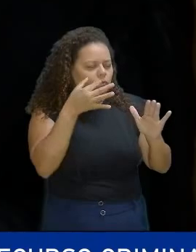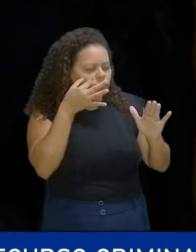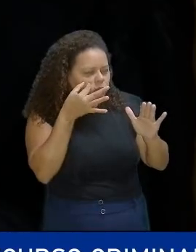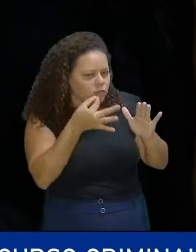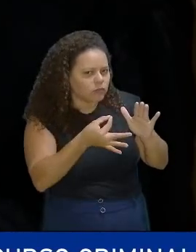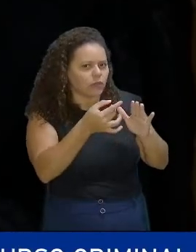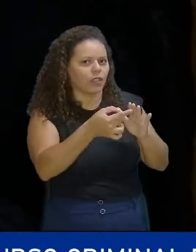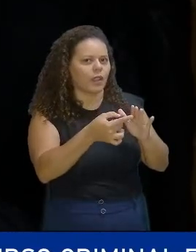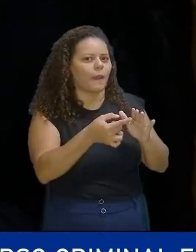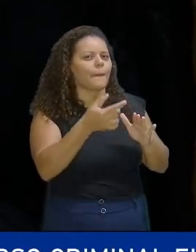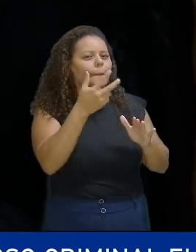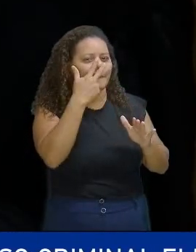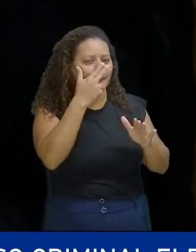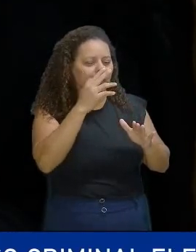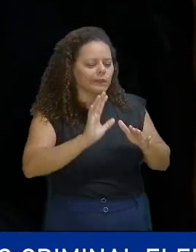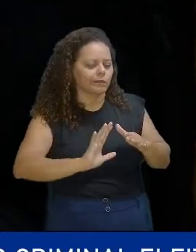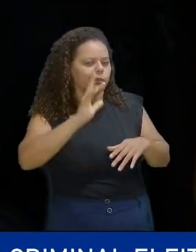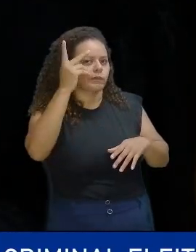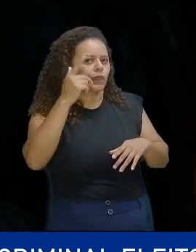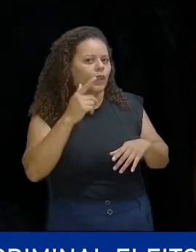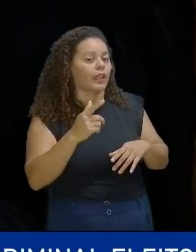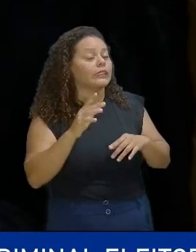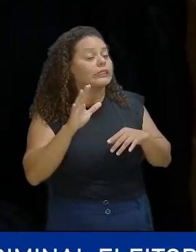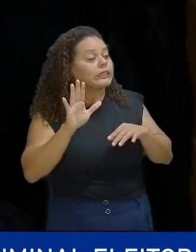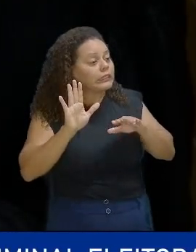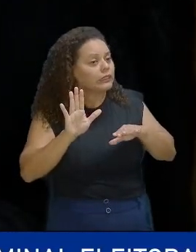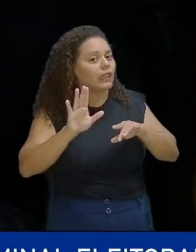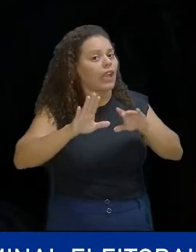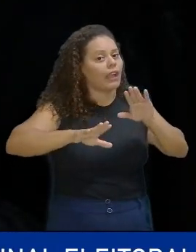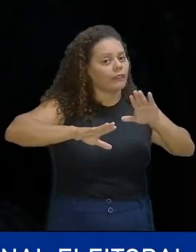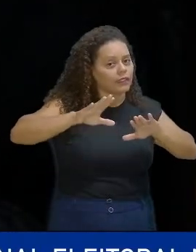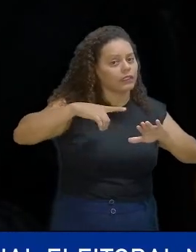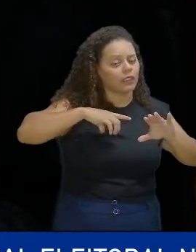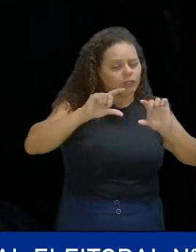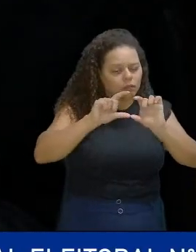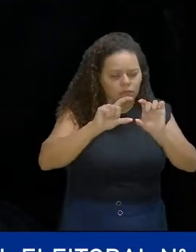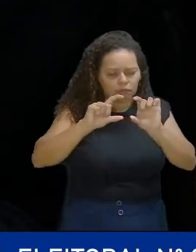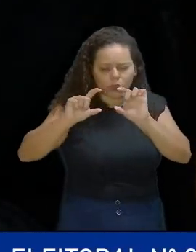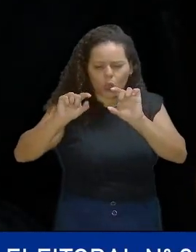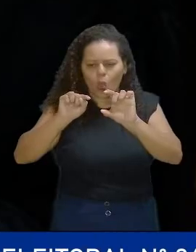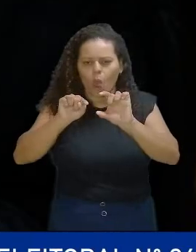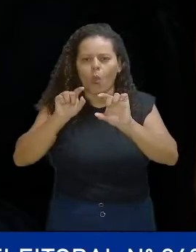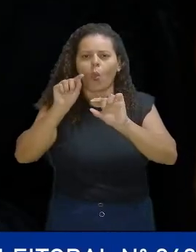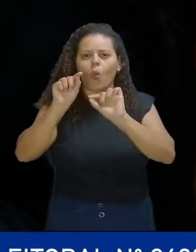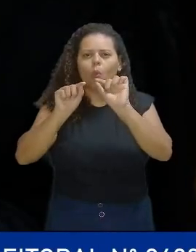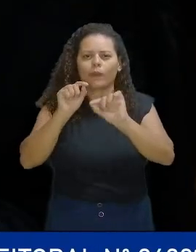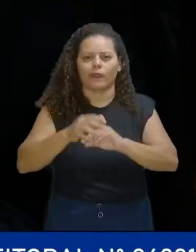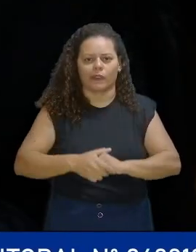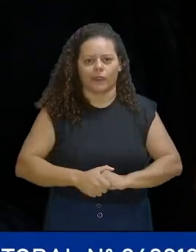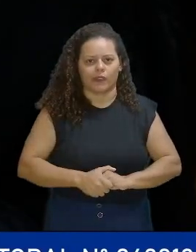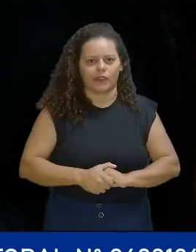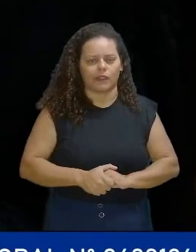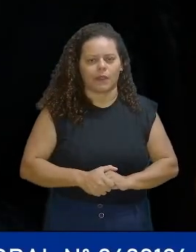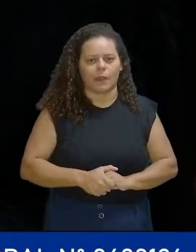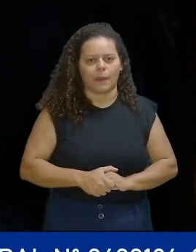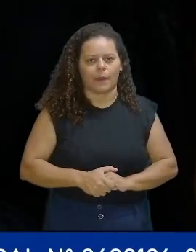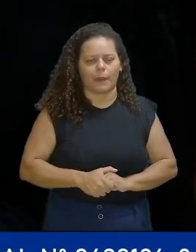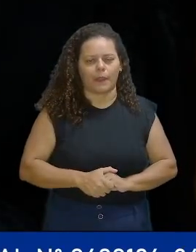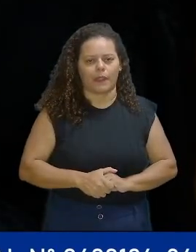quase que circunstancial, embora haja um contexto que aponte Olhos curtos, olhos para altos, a chamação escura, olhos